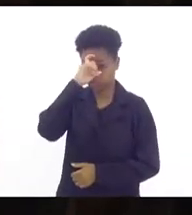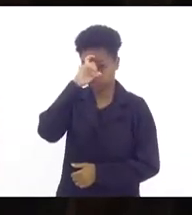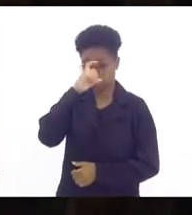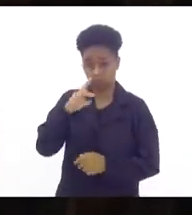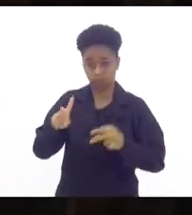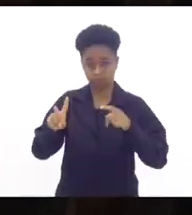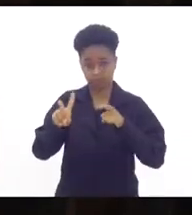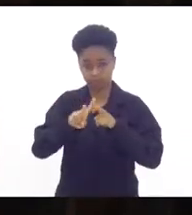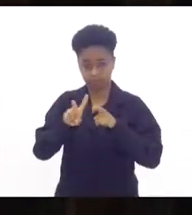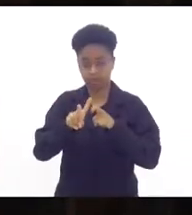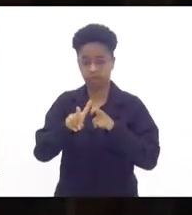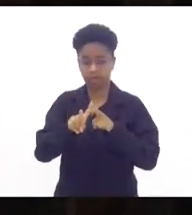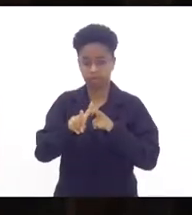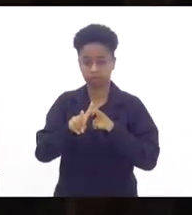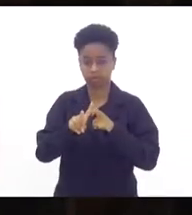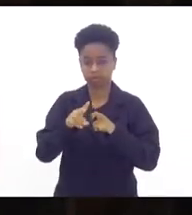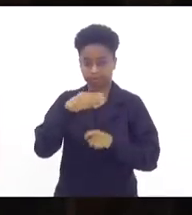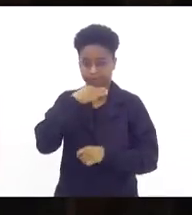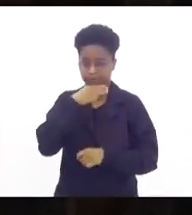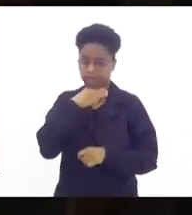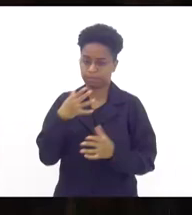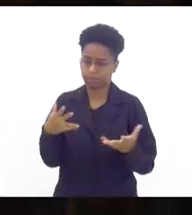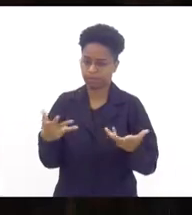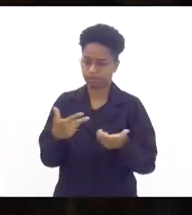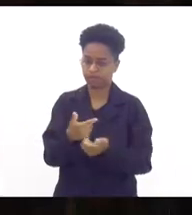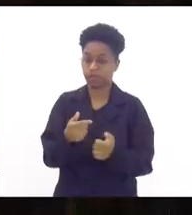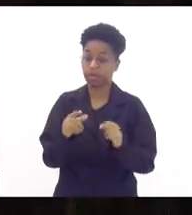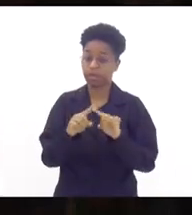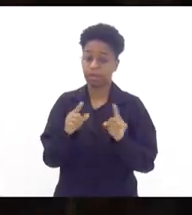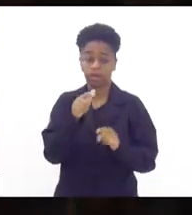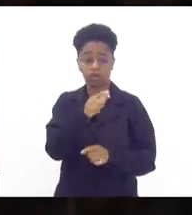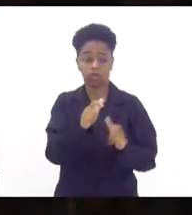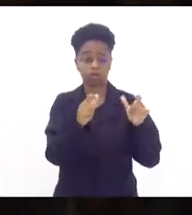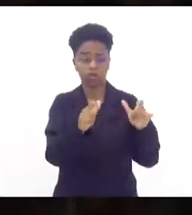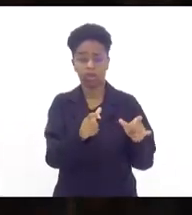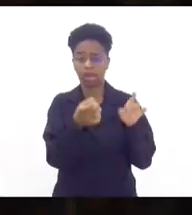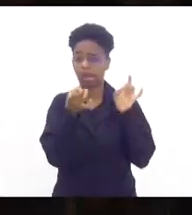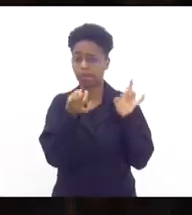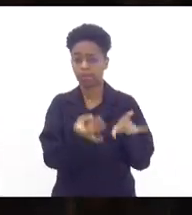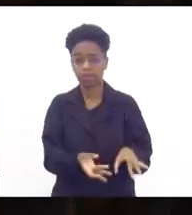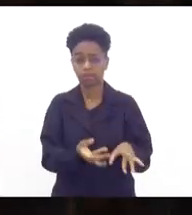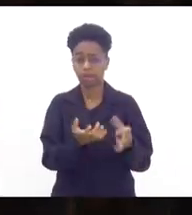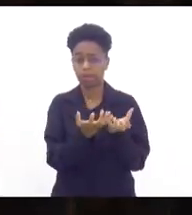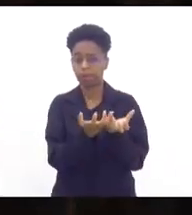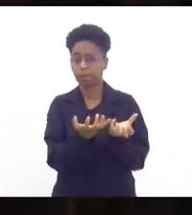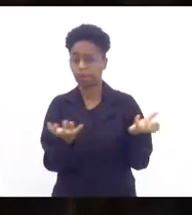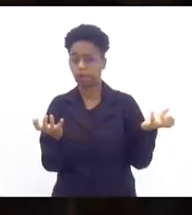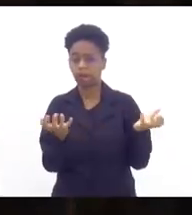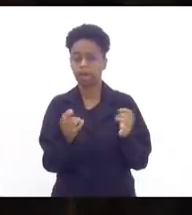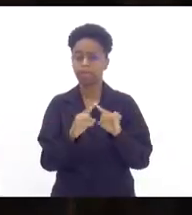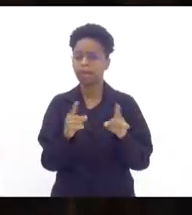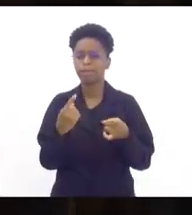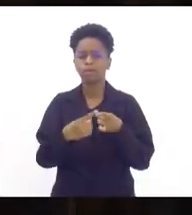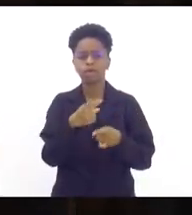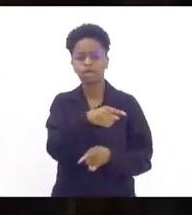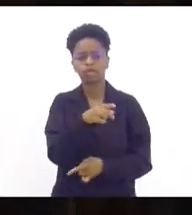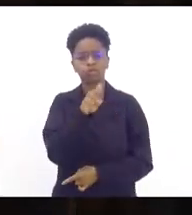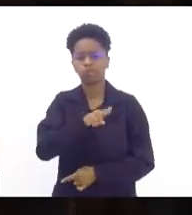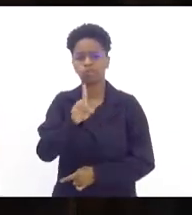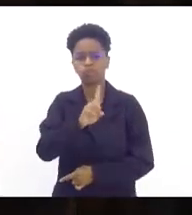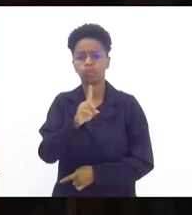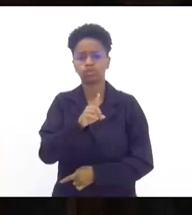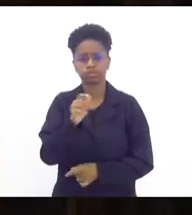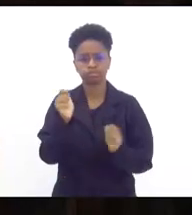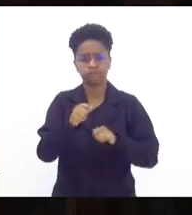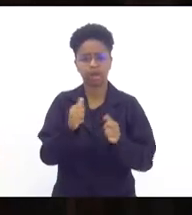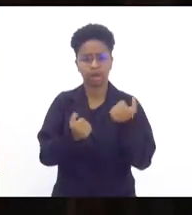que é maravilhoso por sinal é esse espaço tá lá abandonado cheio de mato porque que não usar aquilo ali para estacionar os